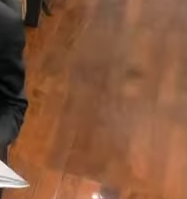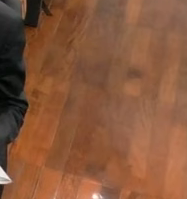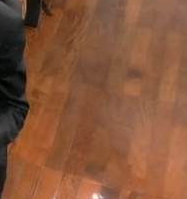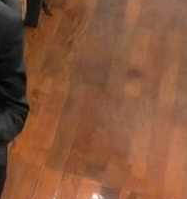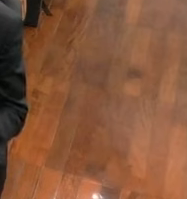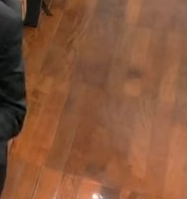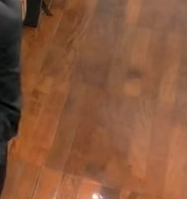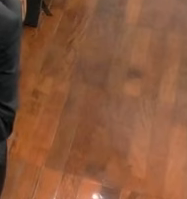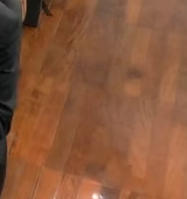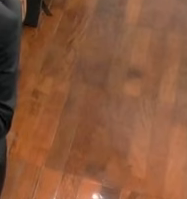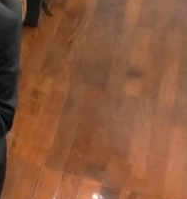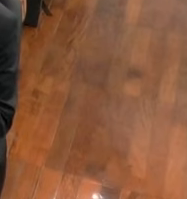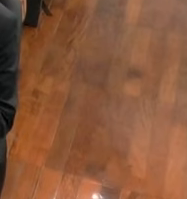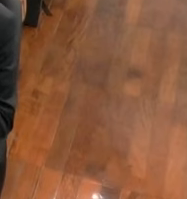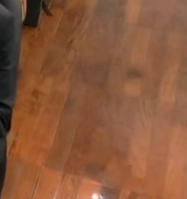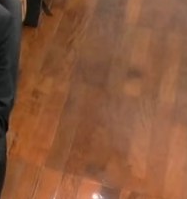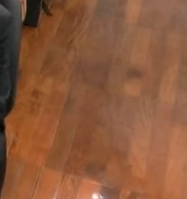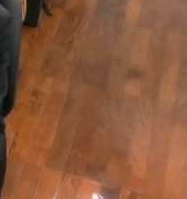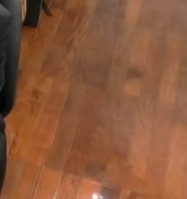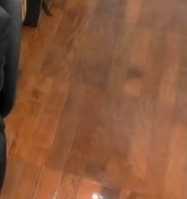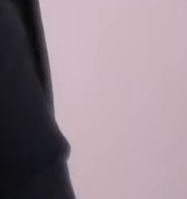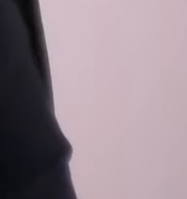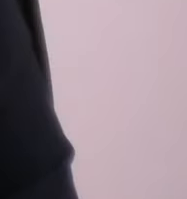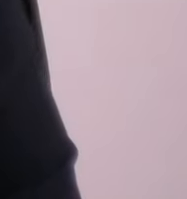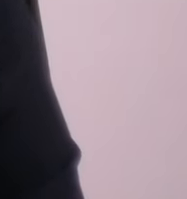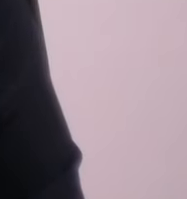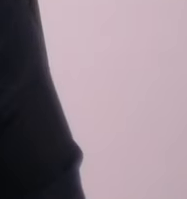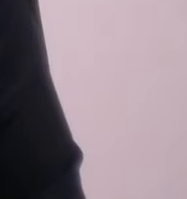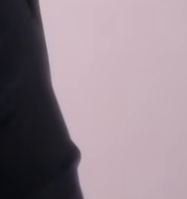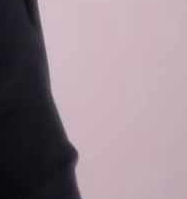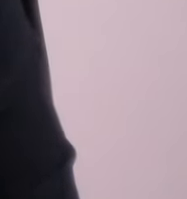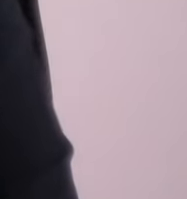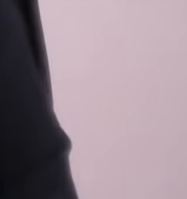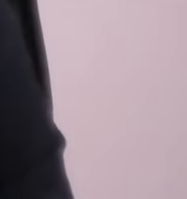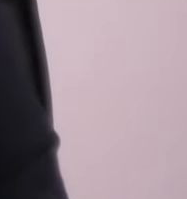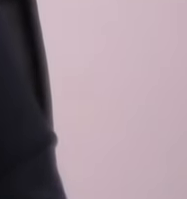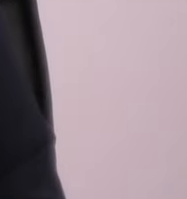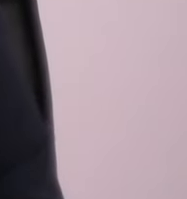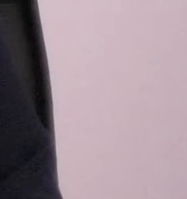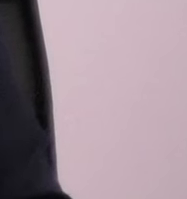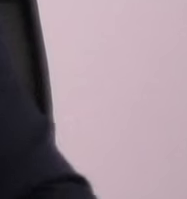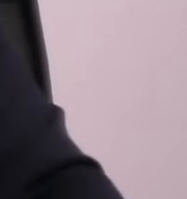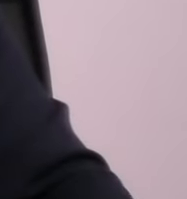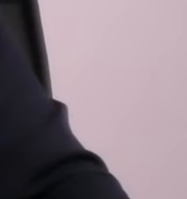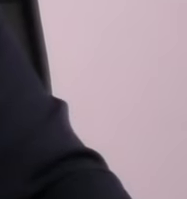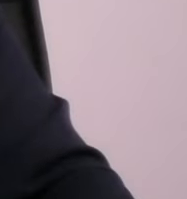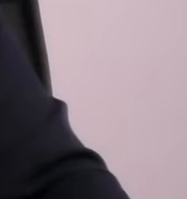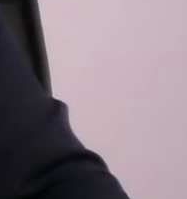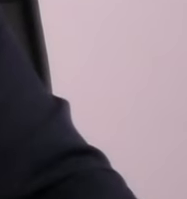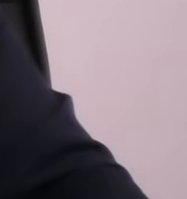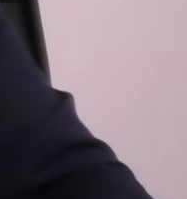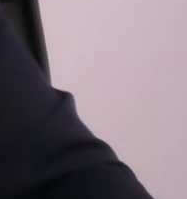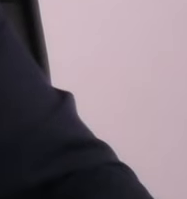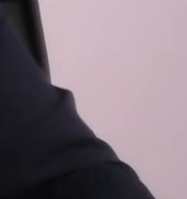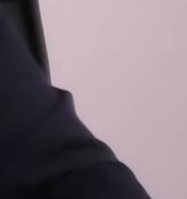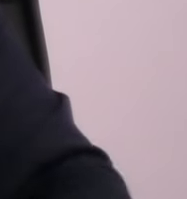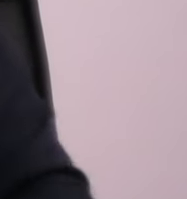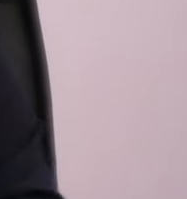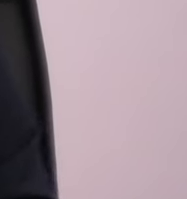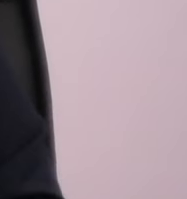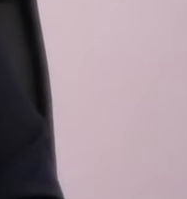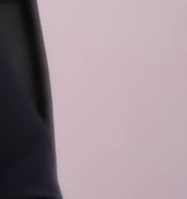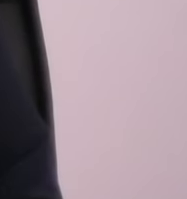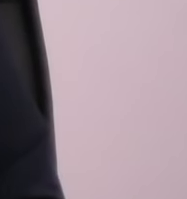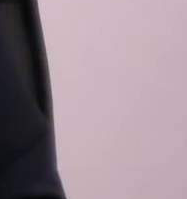seu corpo administrativo também, e as presidências, podendo prestigiar aqui o trabalho